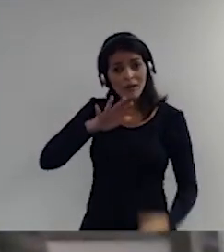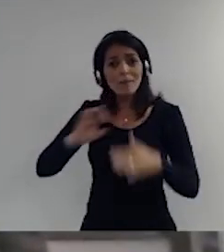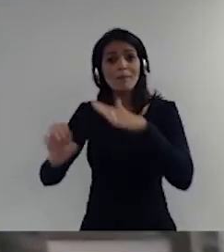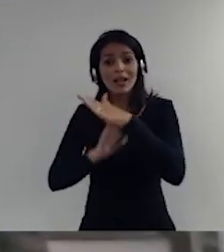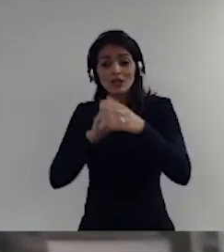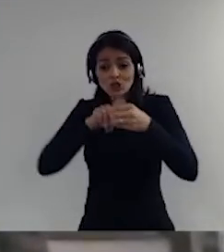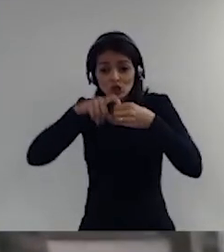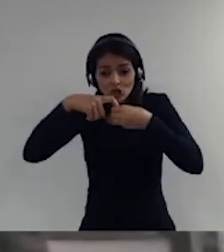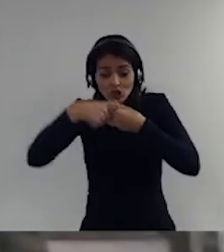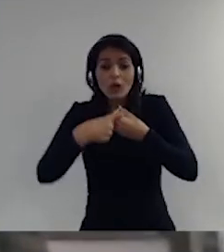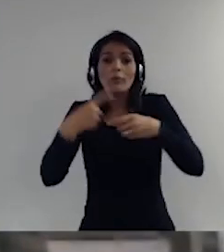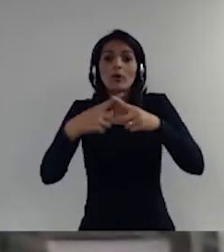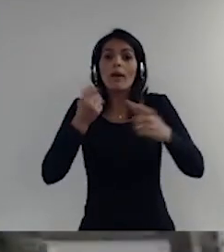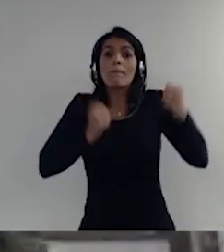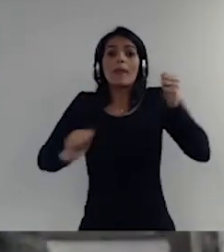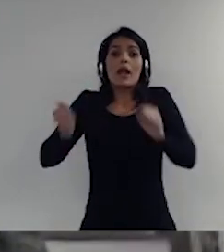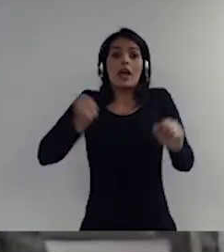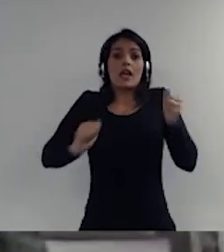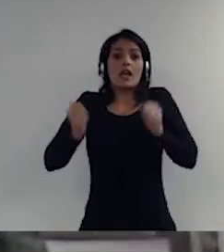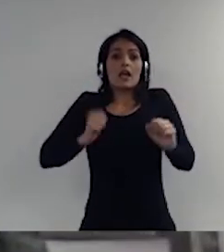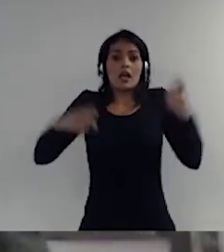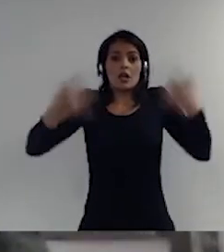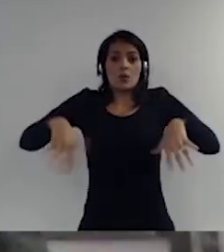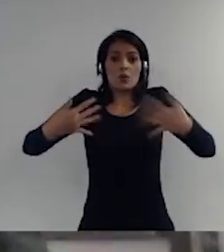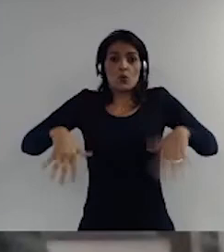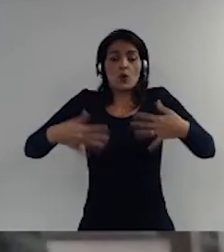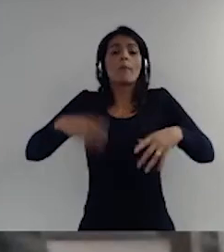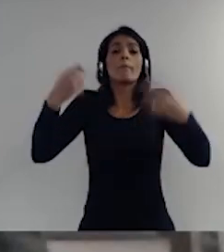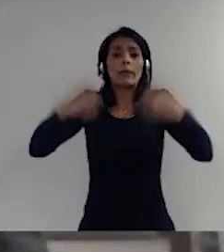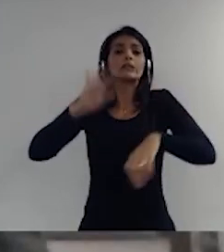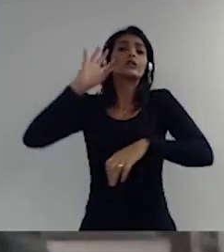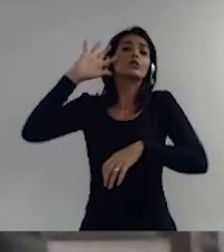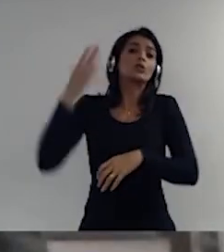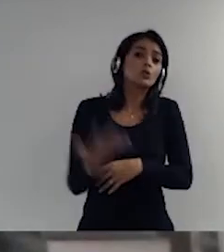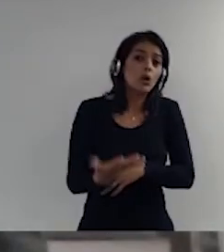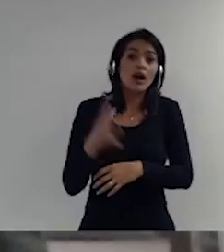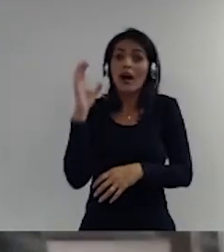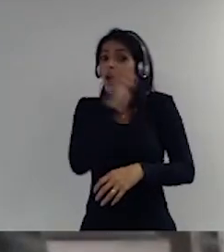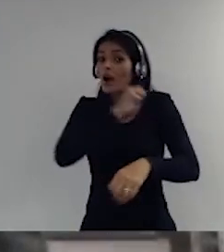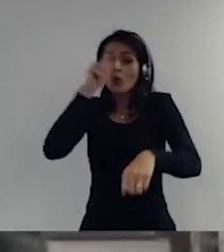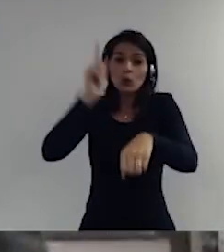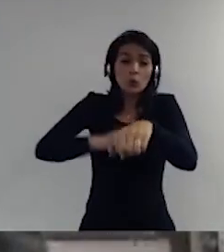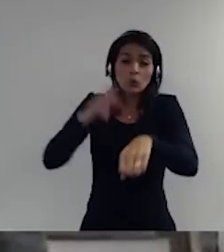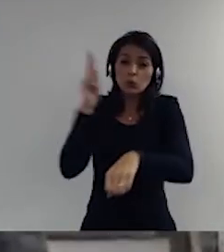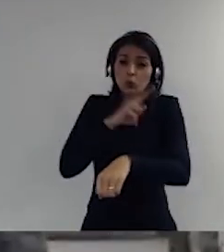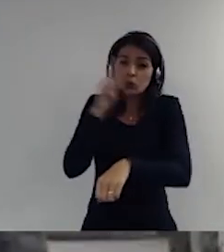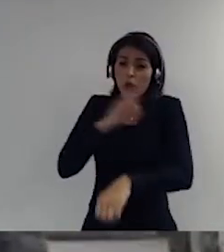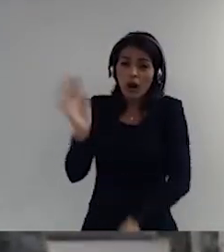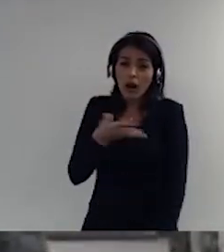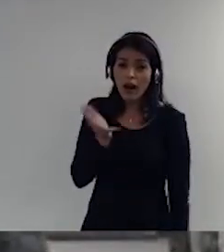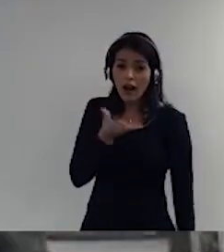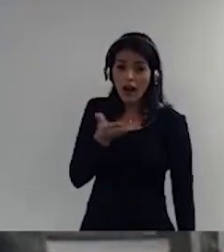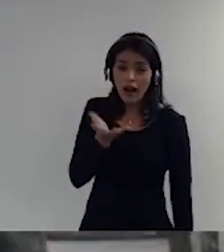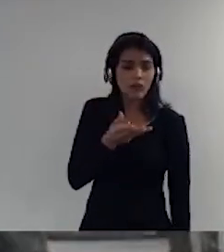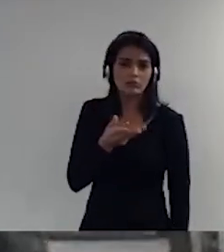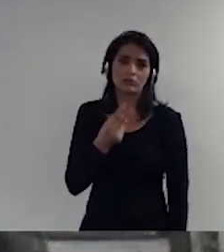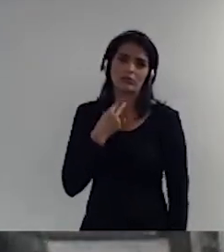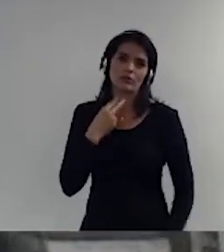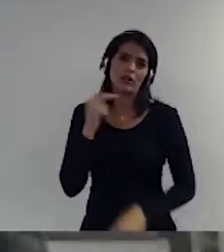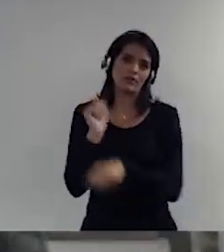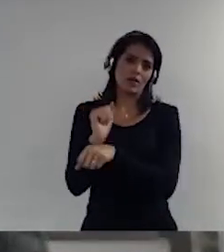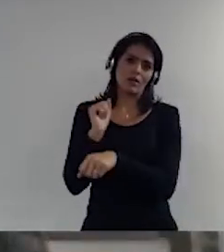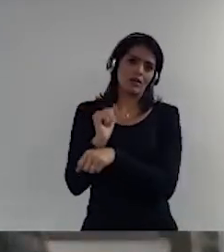que teve que admitir uma solução de urgência que não comportava